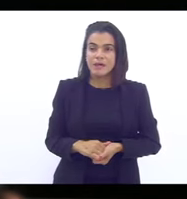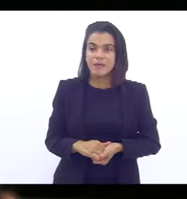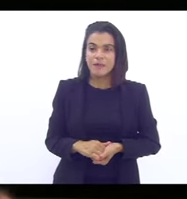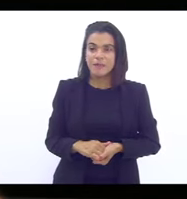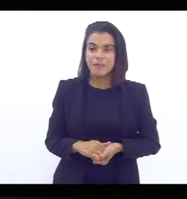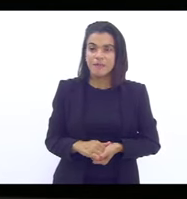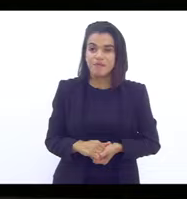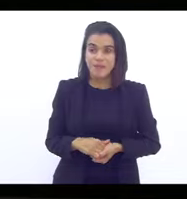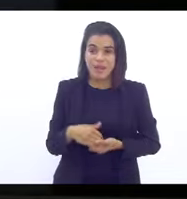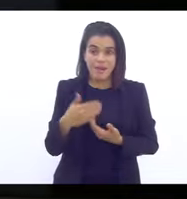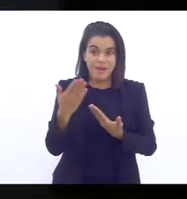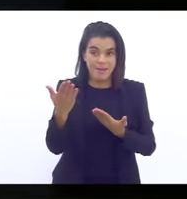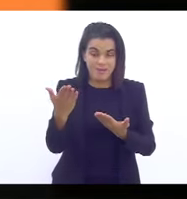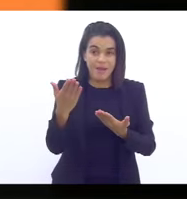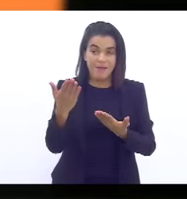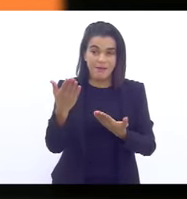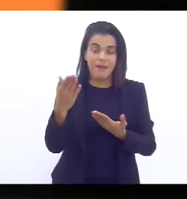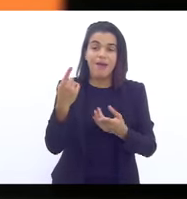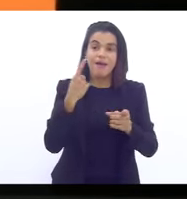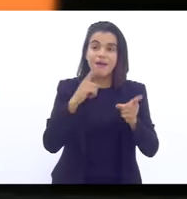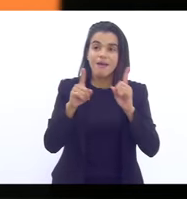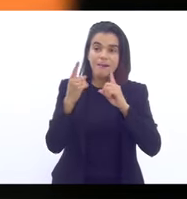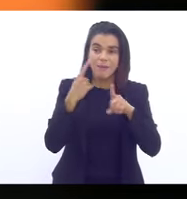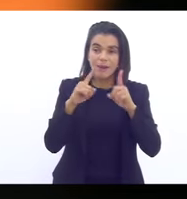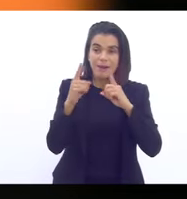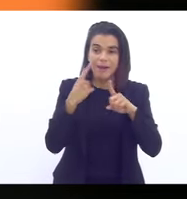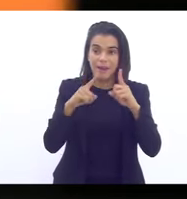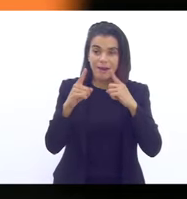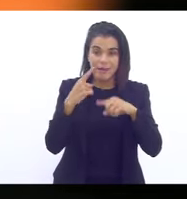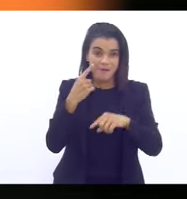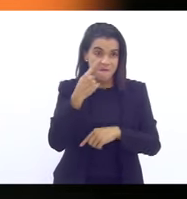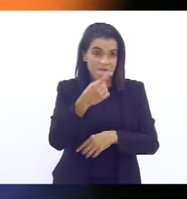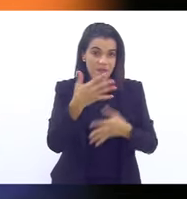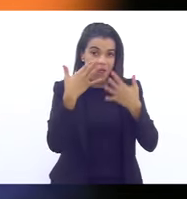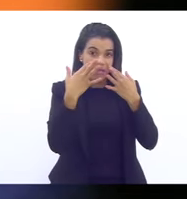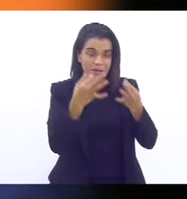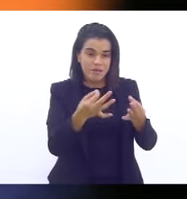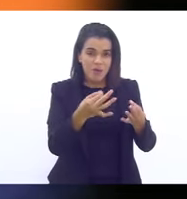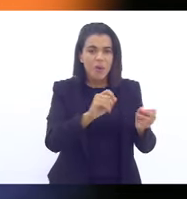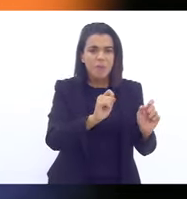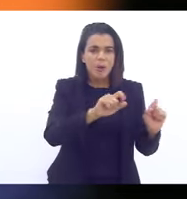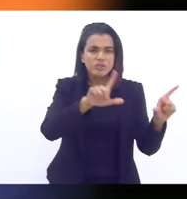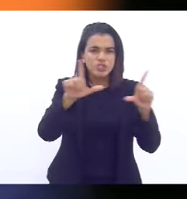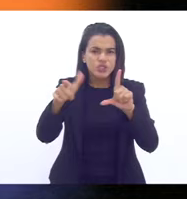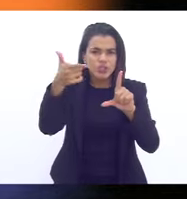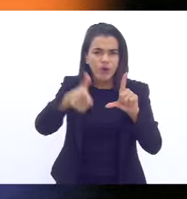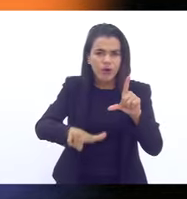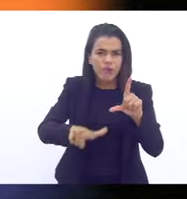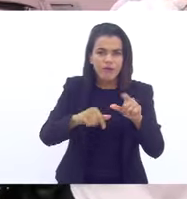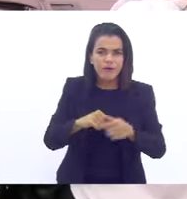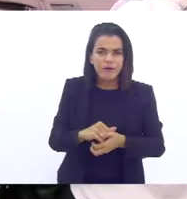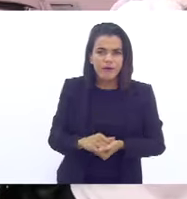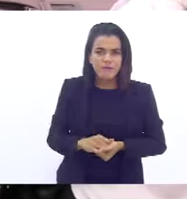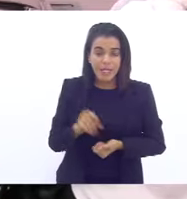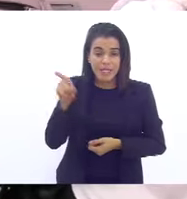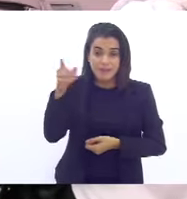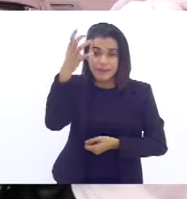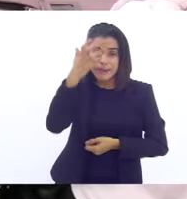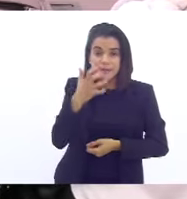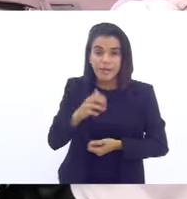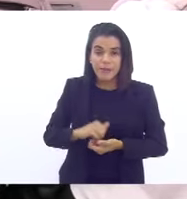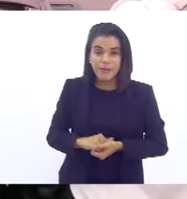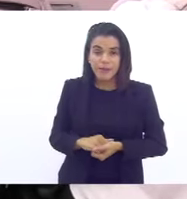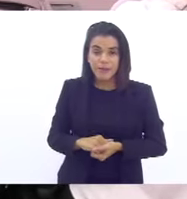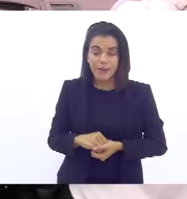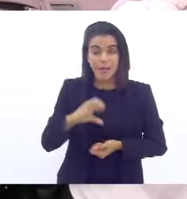Essa última parte aqui é a Maricá. Presidente, a senhora prestou atenção? Se a senhora não prestou, eu passo de novo para a senhora olhar, porque isso aqui é sério. Essa